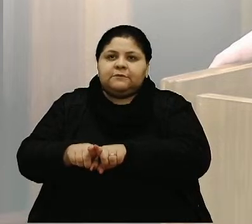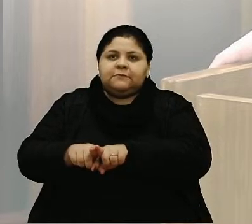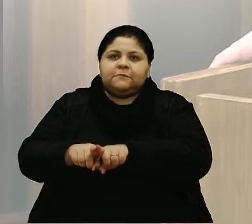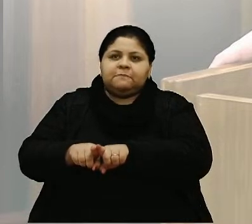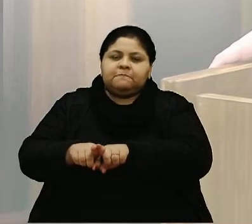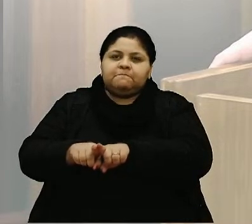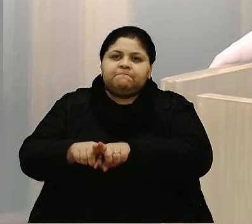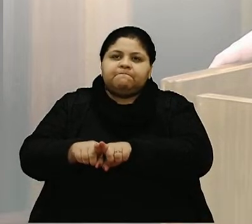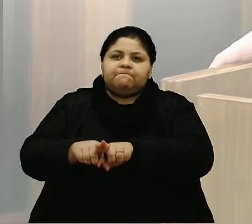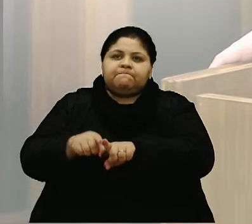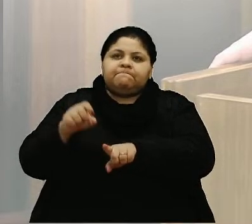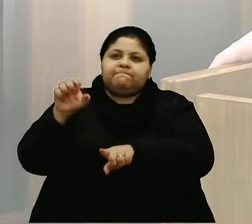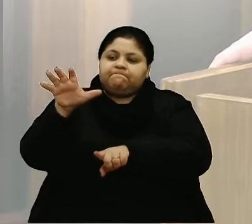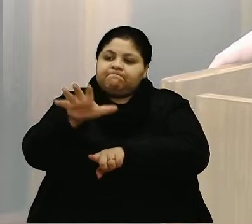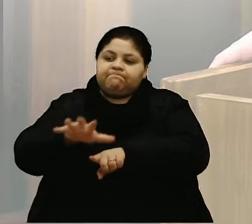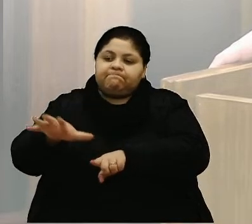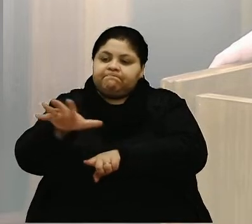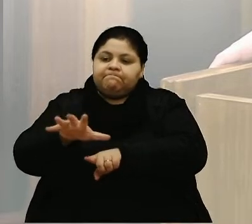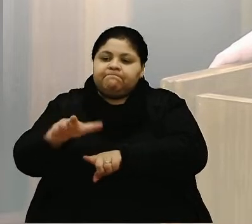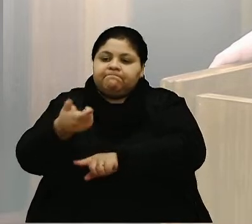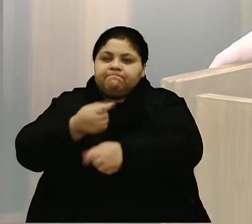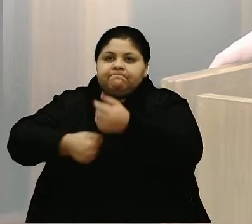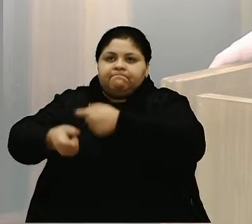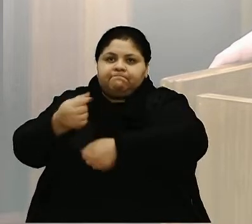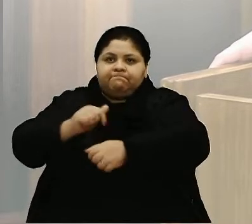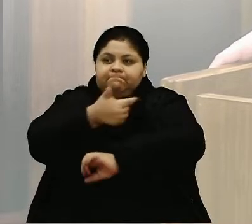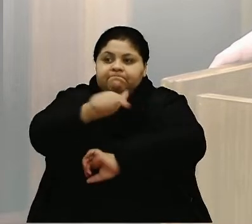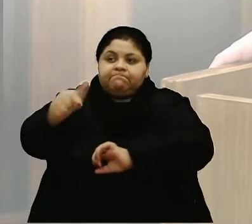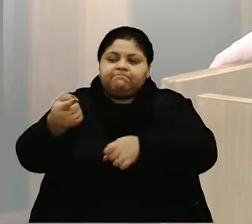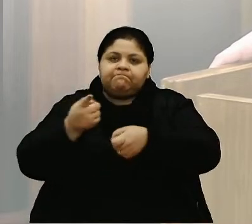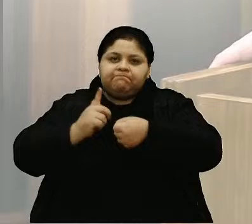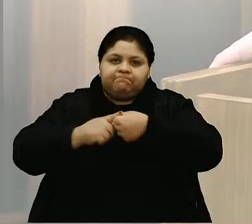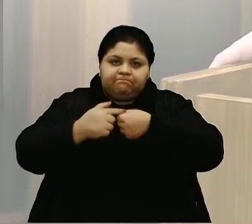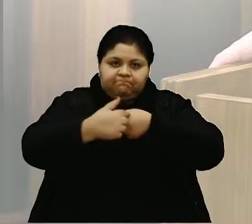novas unidades de negócio em outras cidades.